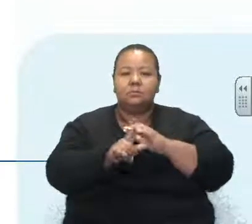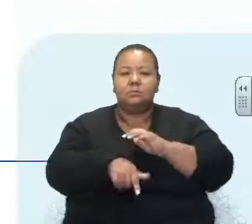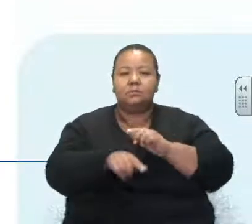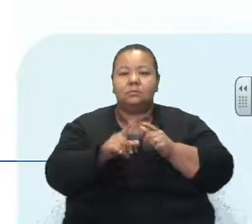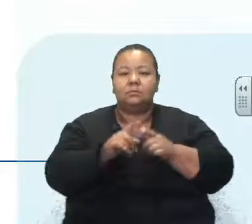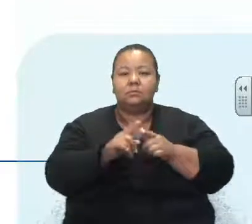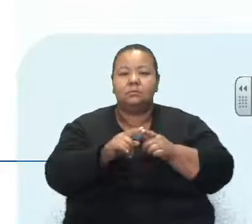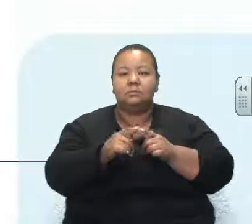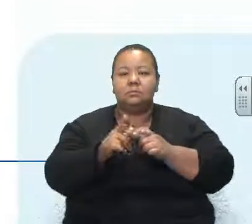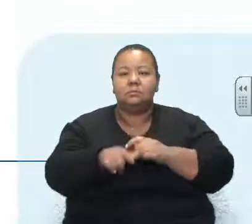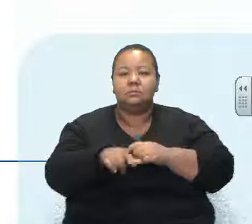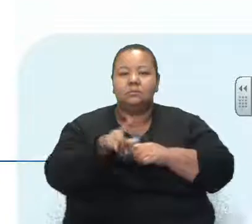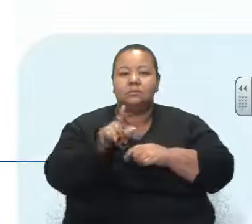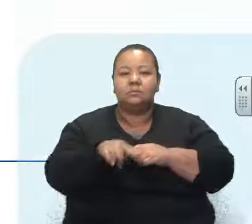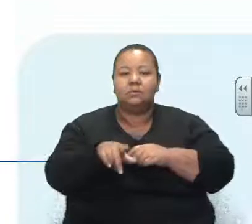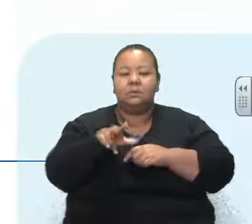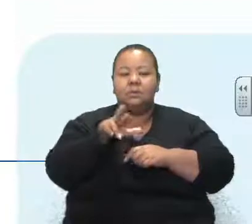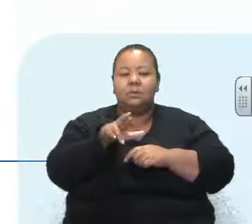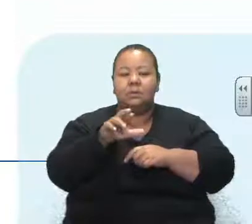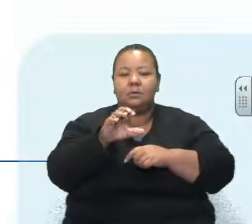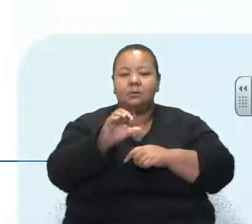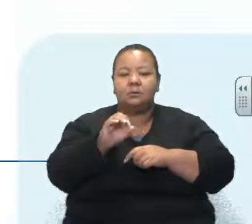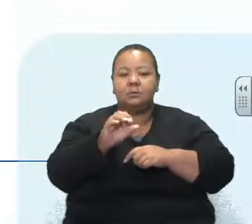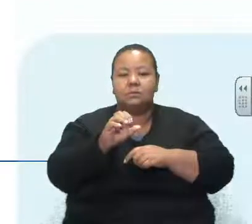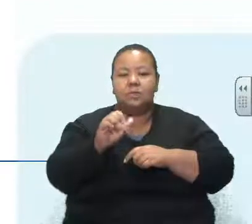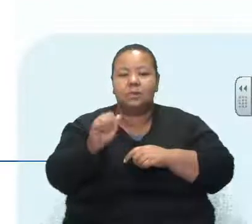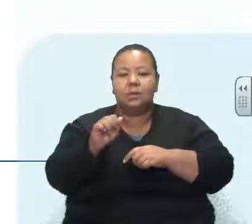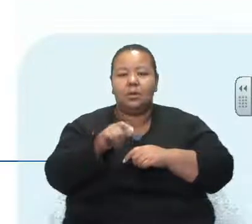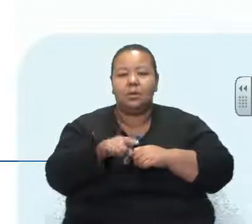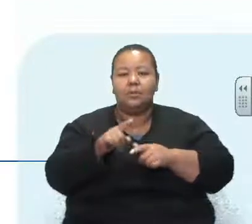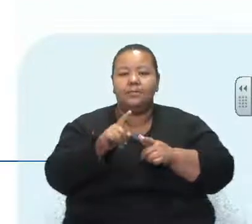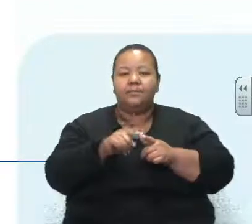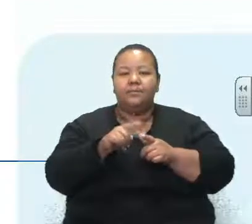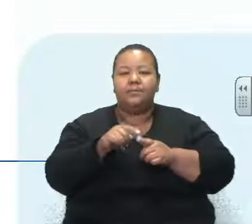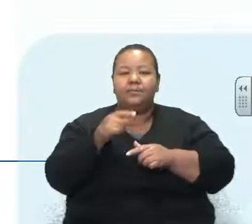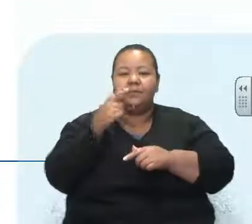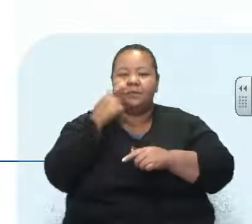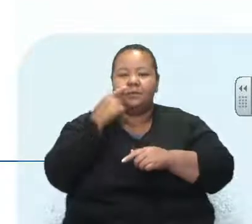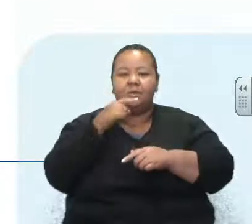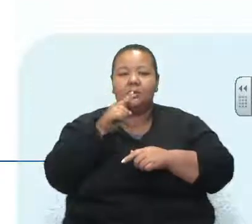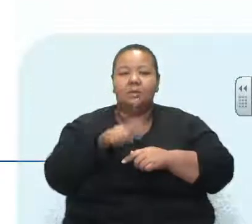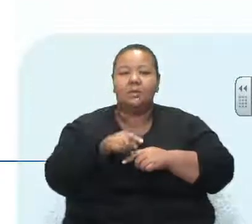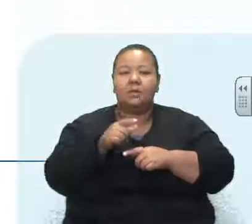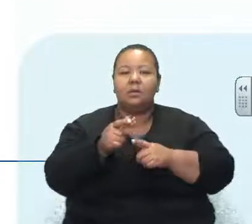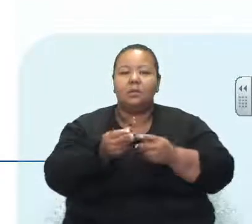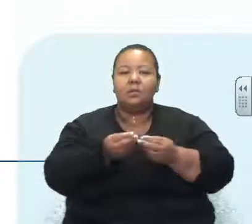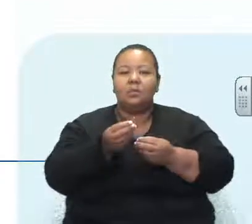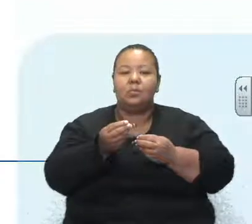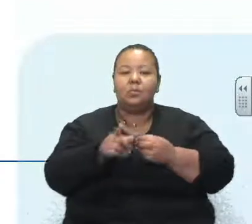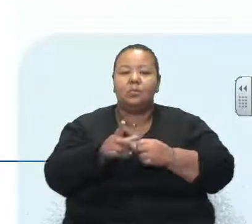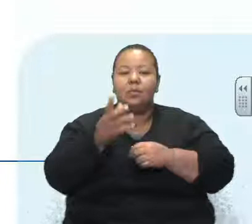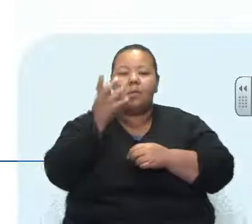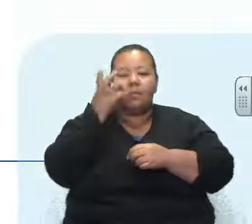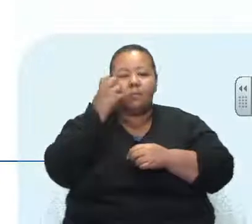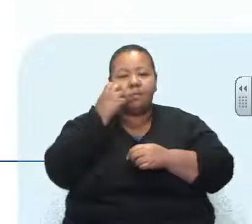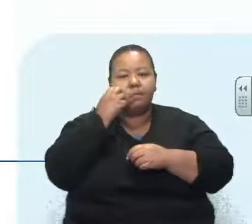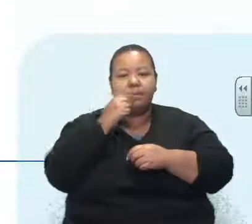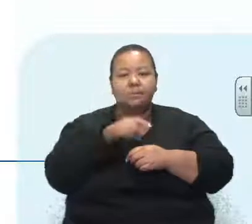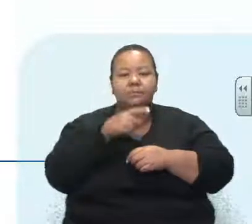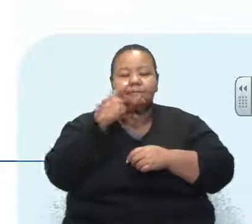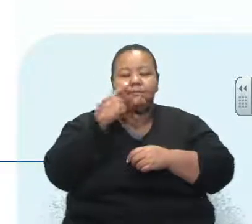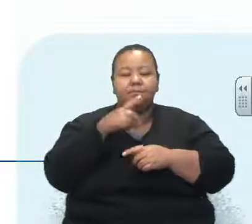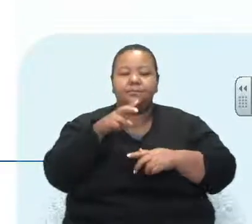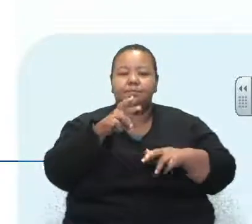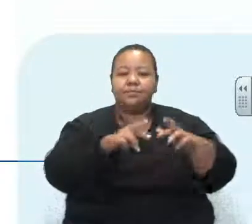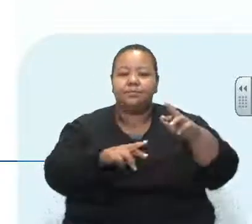sobre o ativo total, né, minha ROA, né, primeiro, que é sobre o ativo total de um índice de rentabilidade. Eu vou